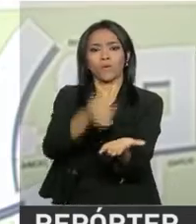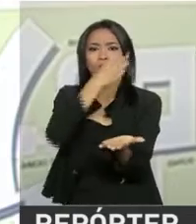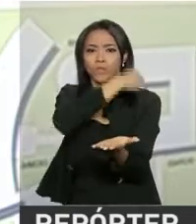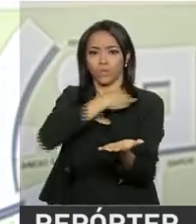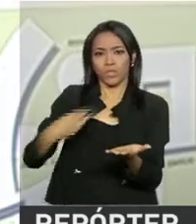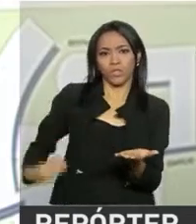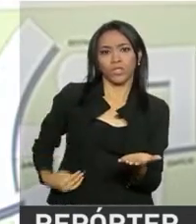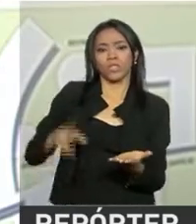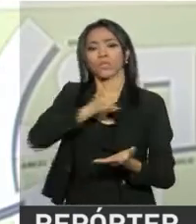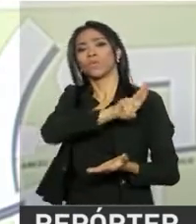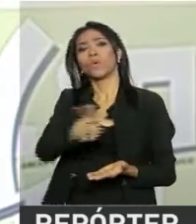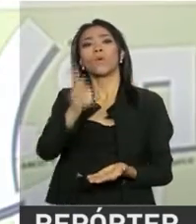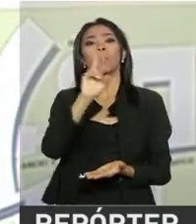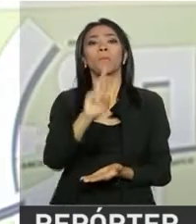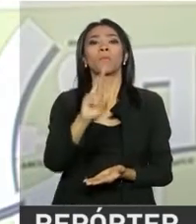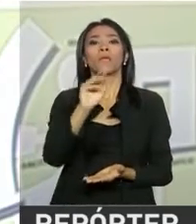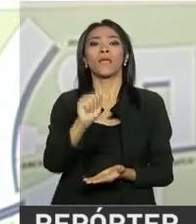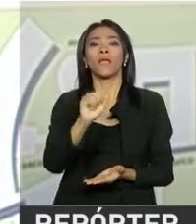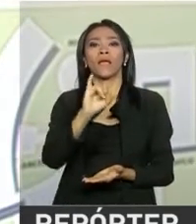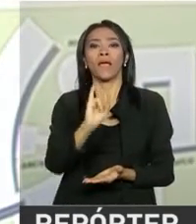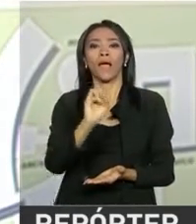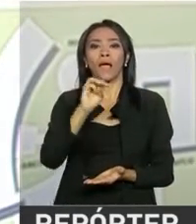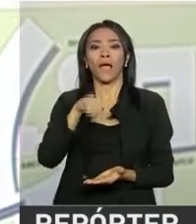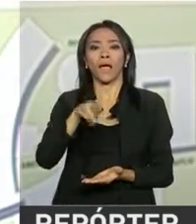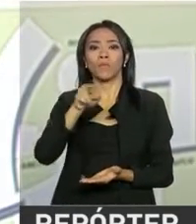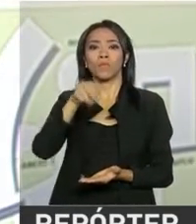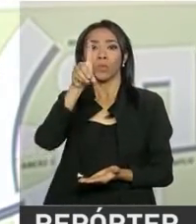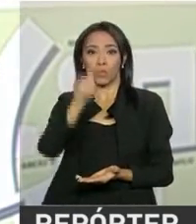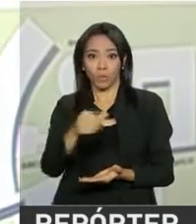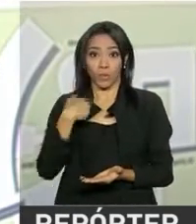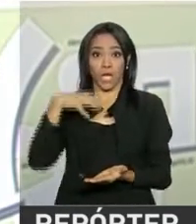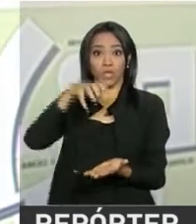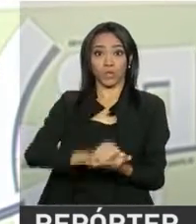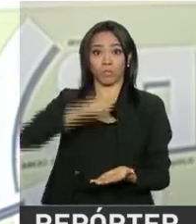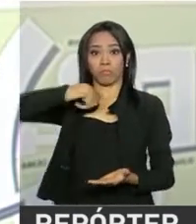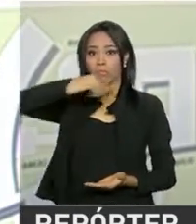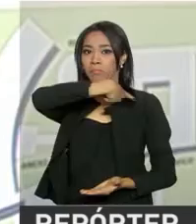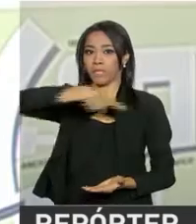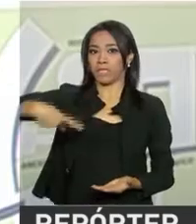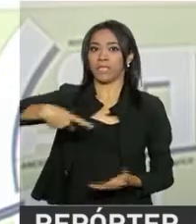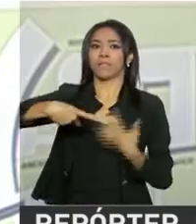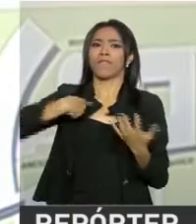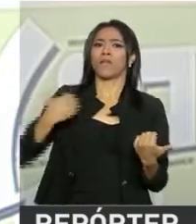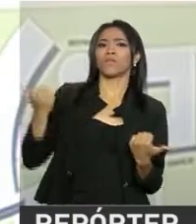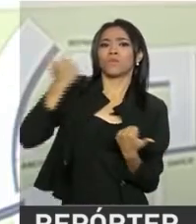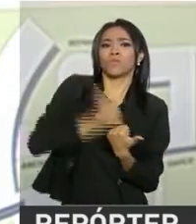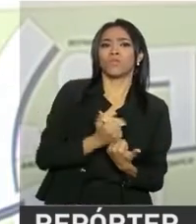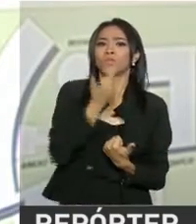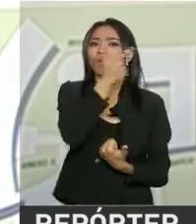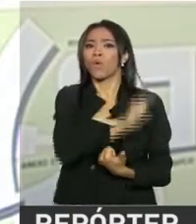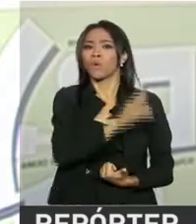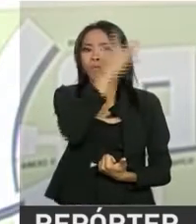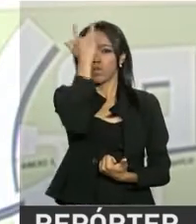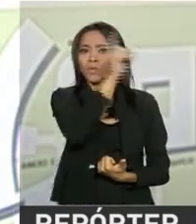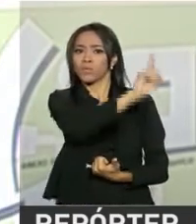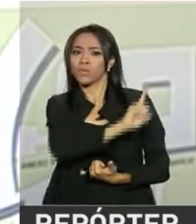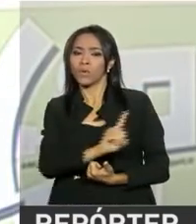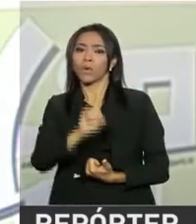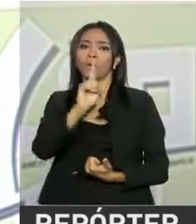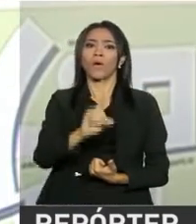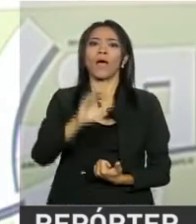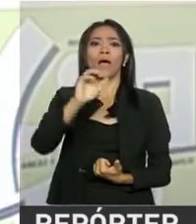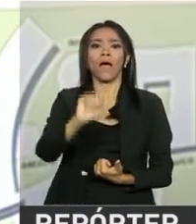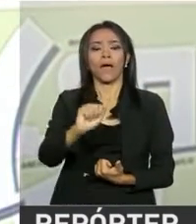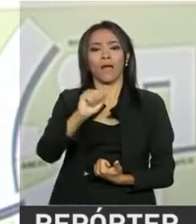raimundo carreiro que assume a presidência do tcu carreiro vai substituir o ministro aroldo cedraz e